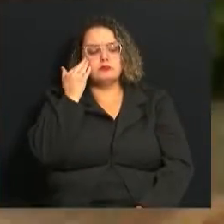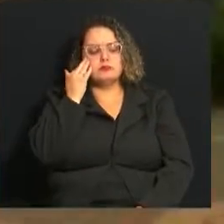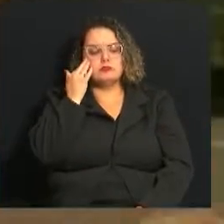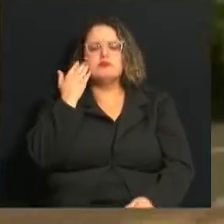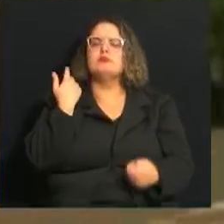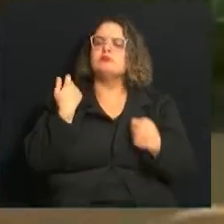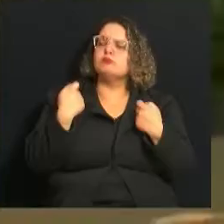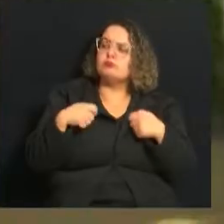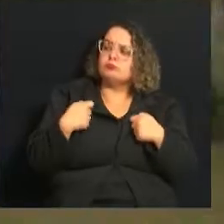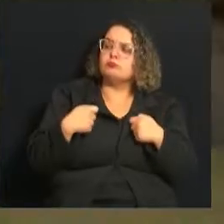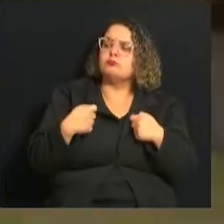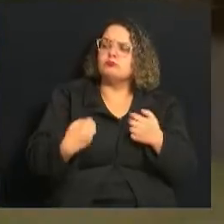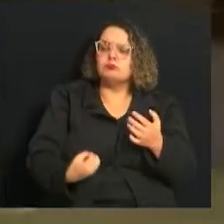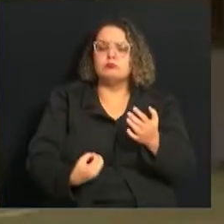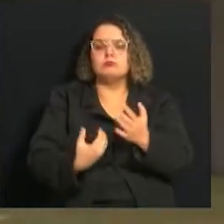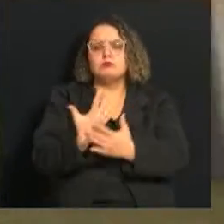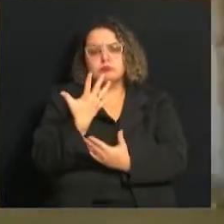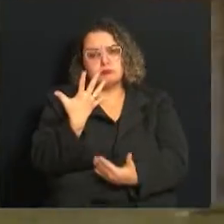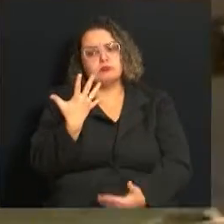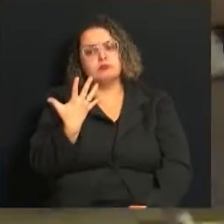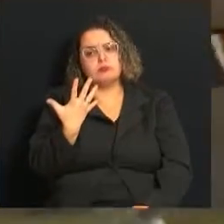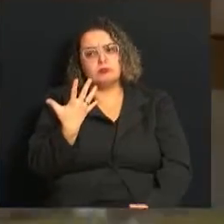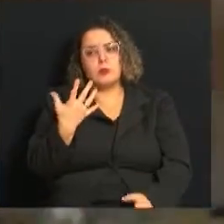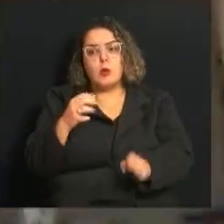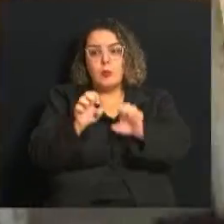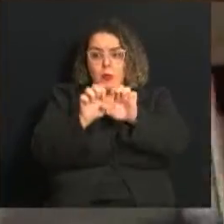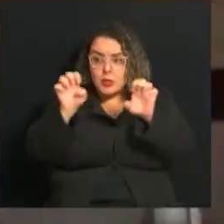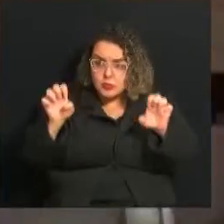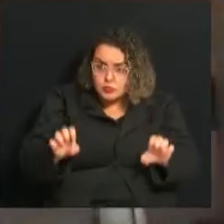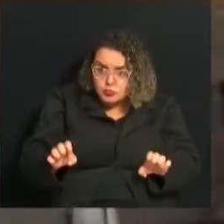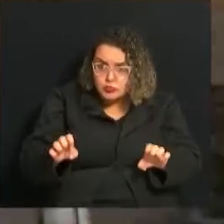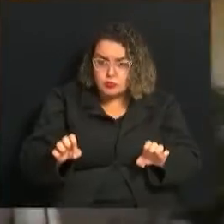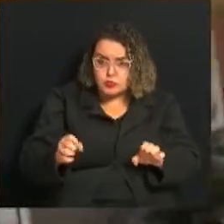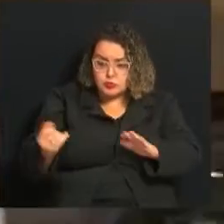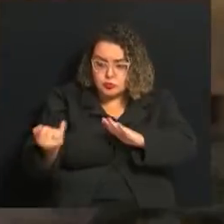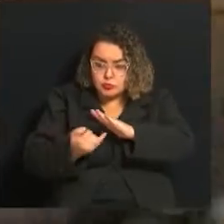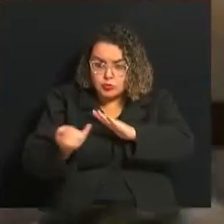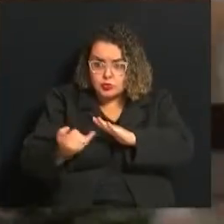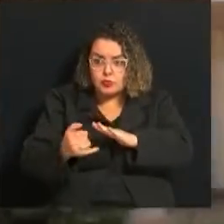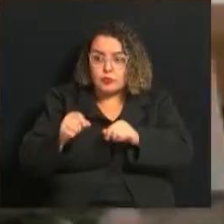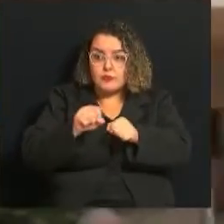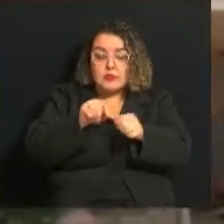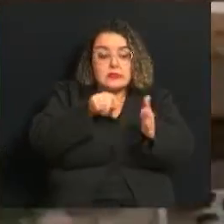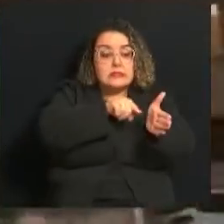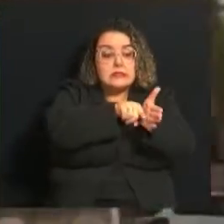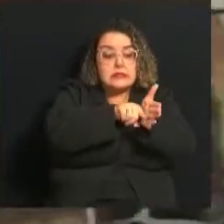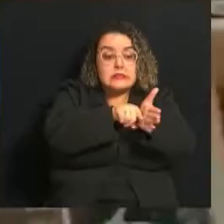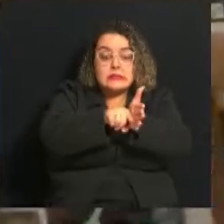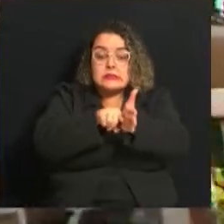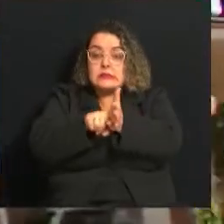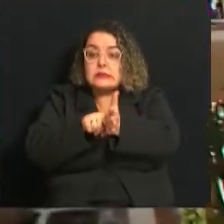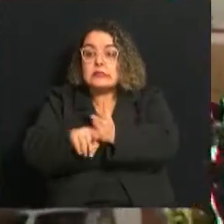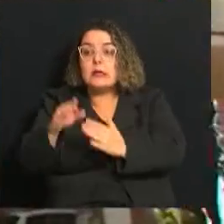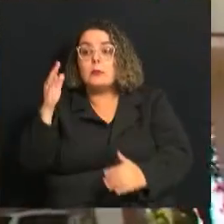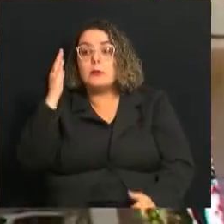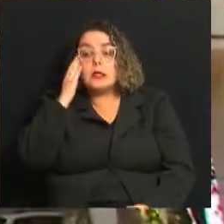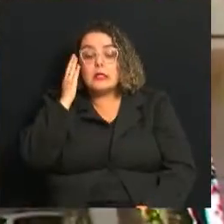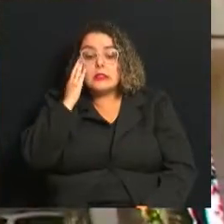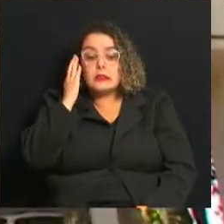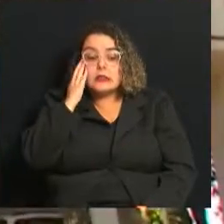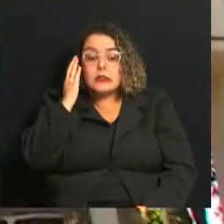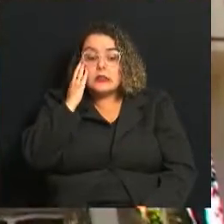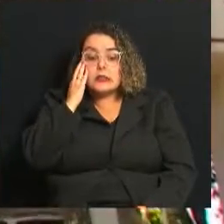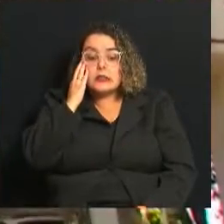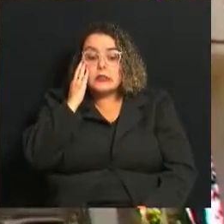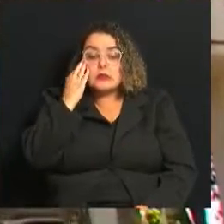de criar uma estrutura, uma instituição que fizesse pesquisa para identificar